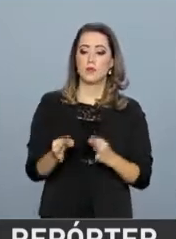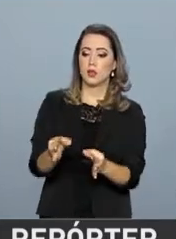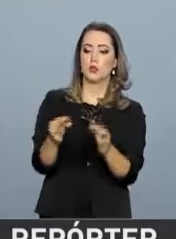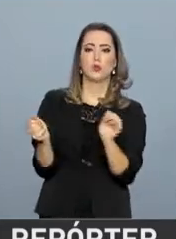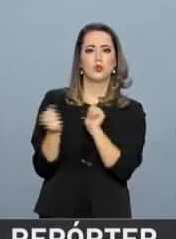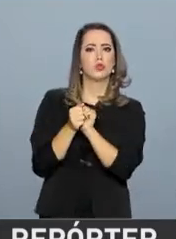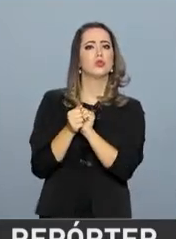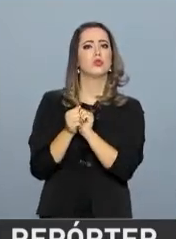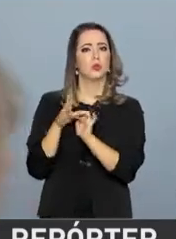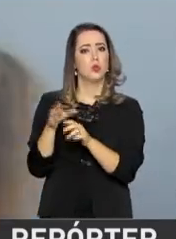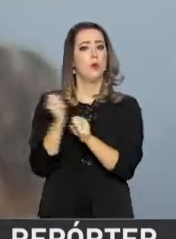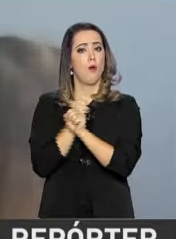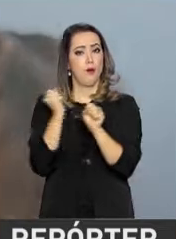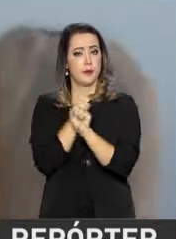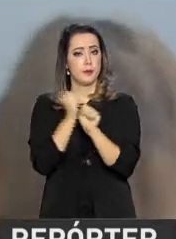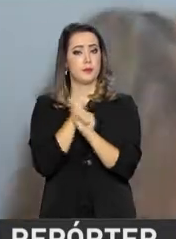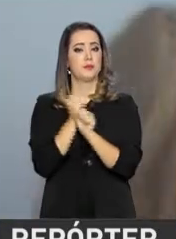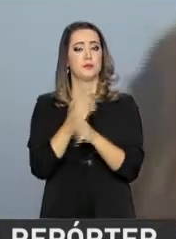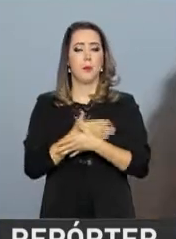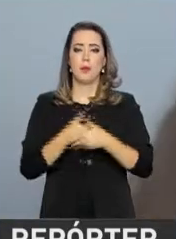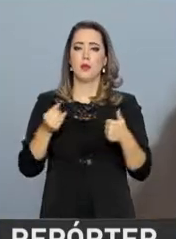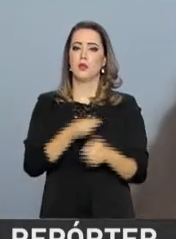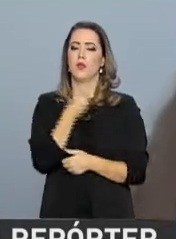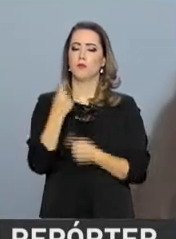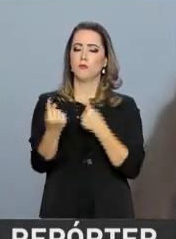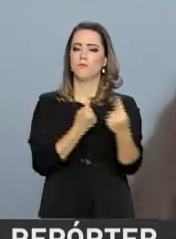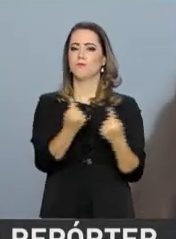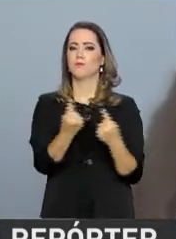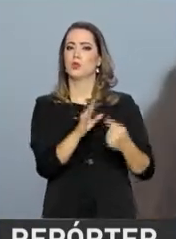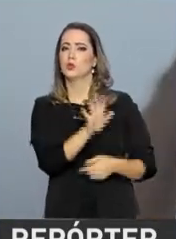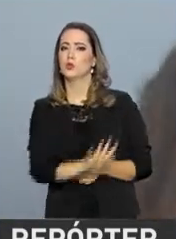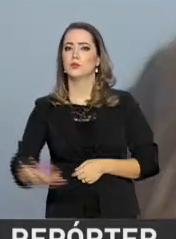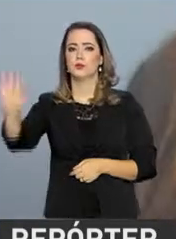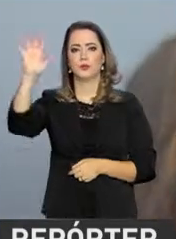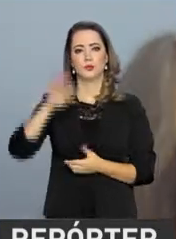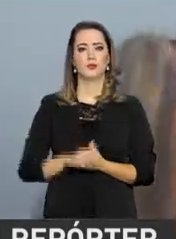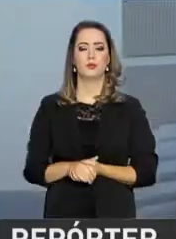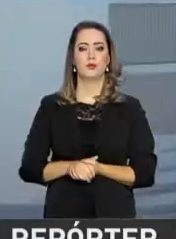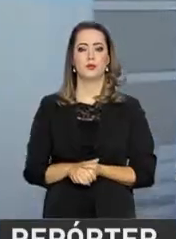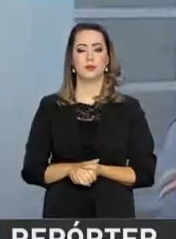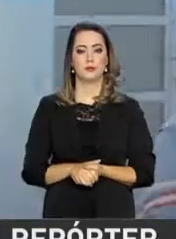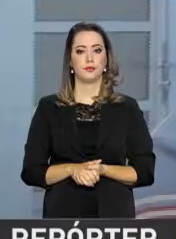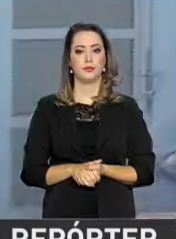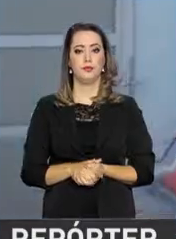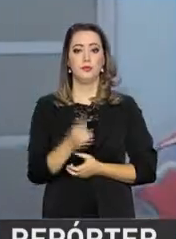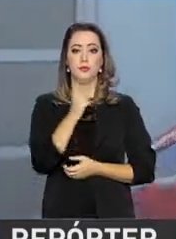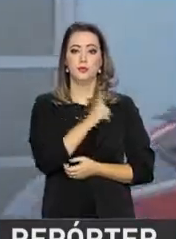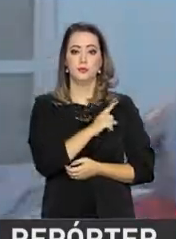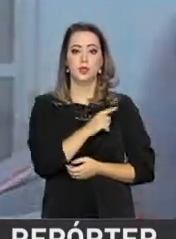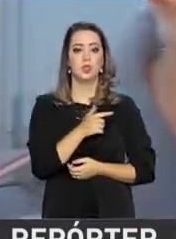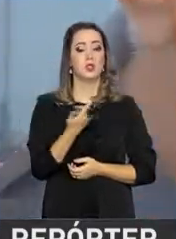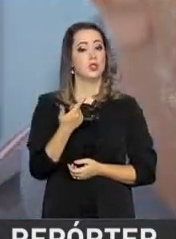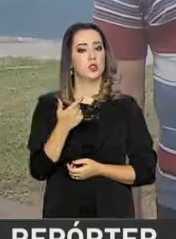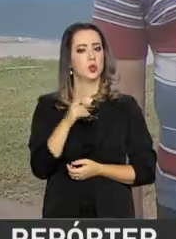obras que vão melhorar a vida de cada um dos brasileiros pelo país inteiro jorge pavarotti não